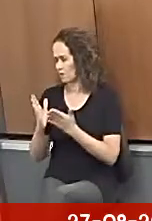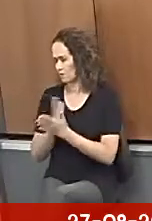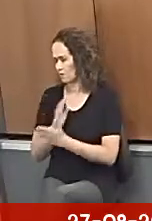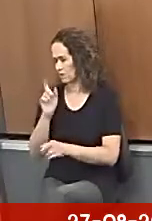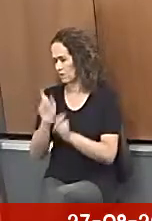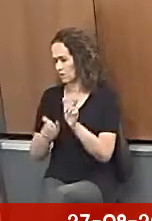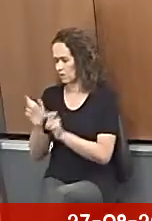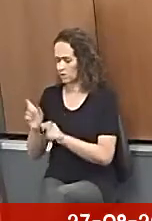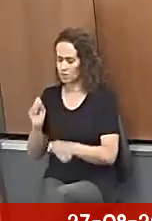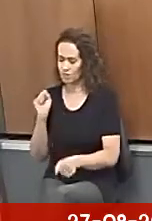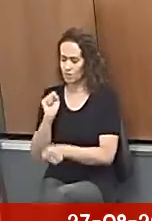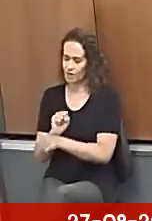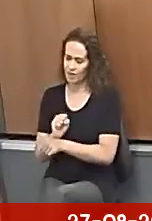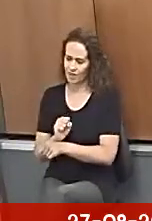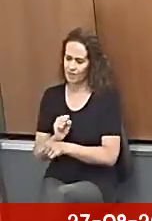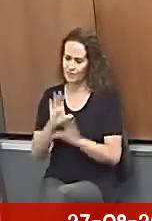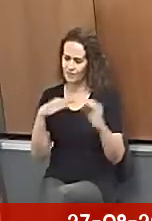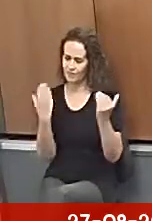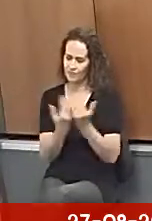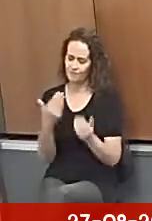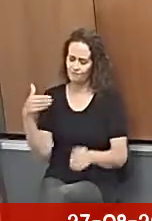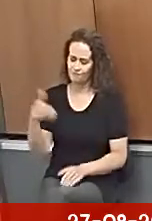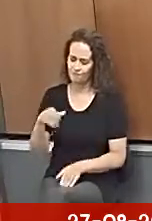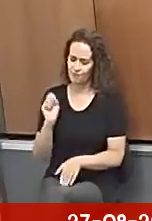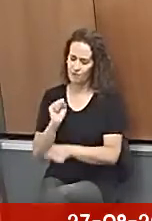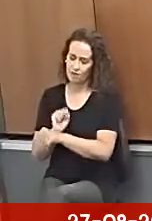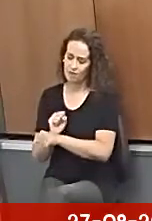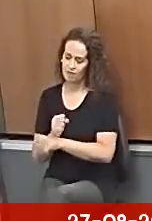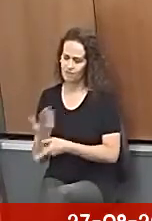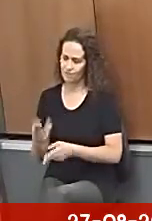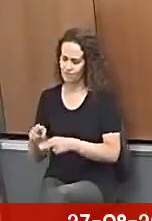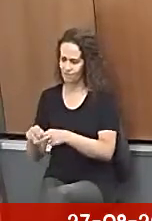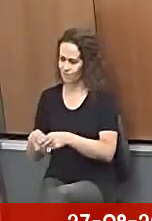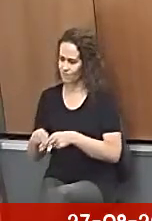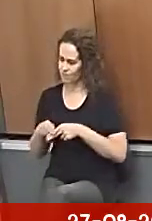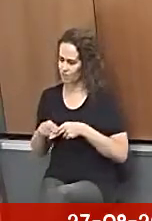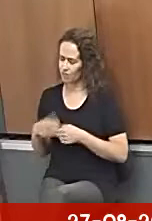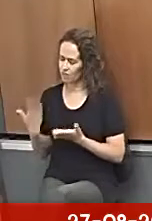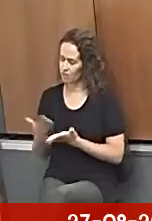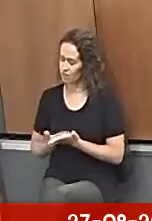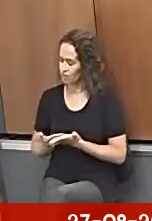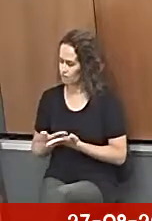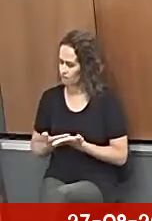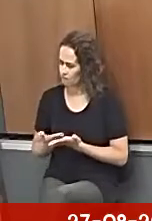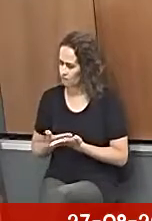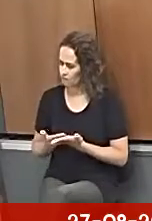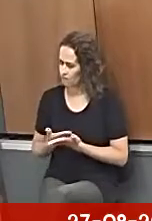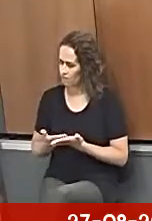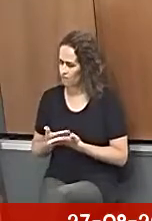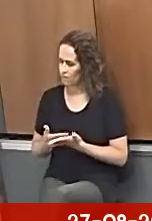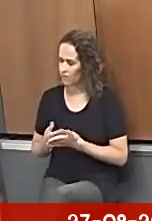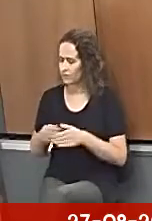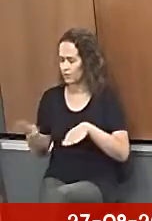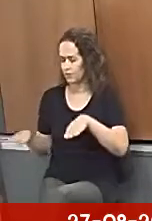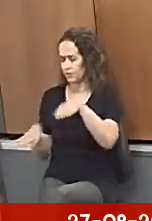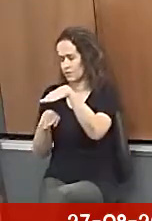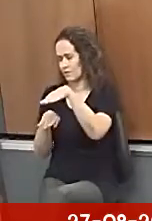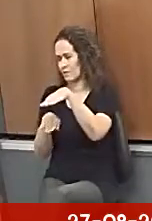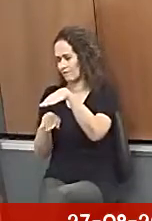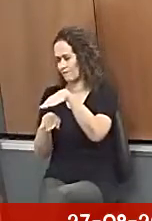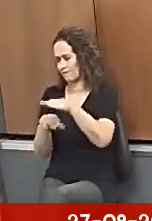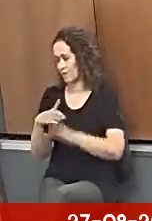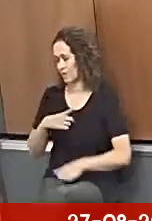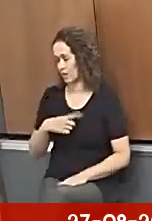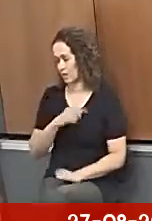seu presidente não querem lá mais por causa de um tratamento desigual há pessoas